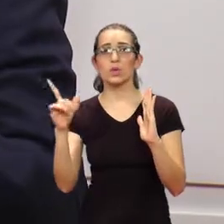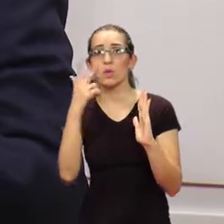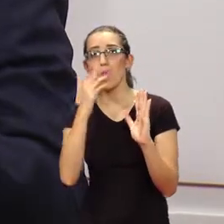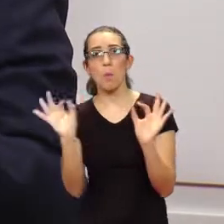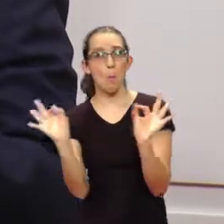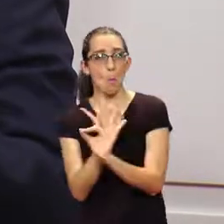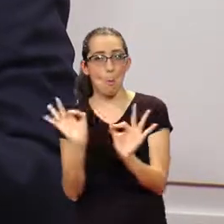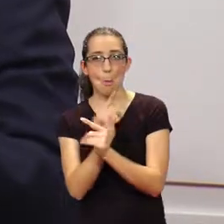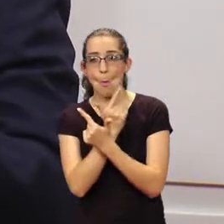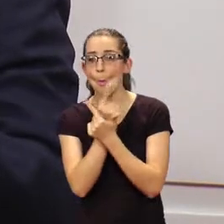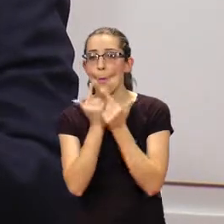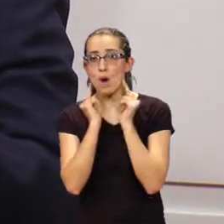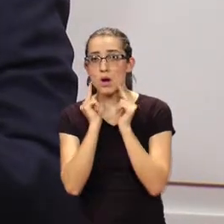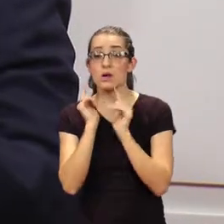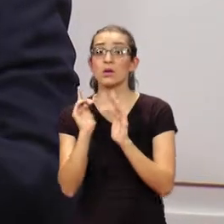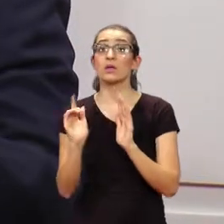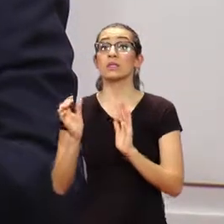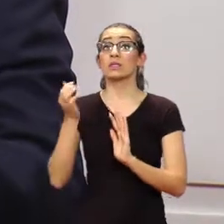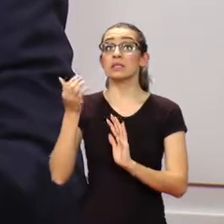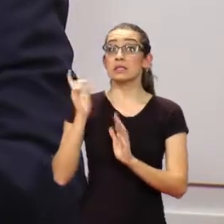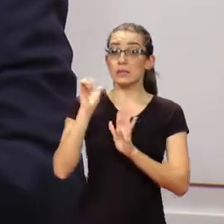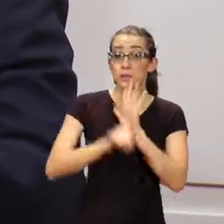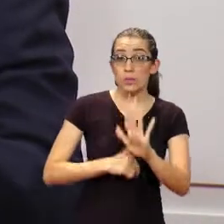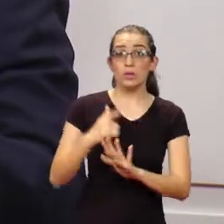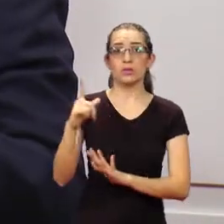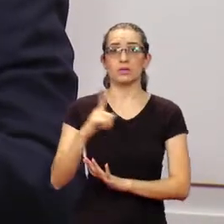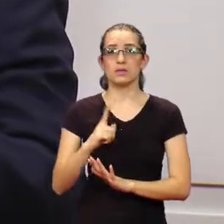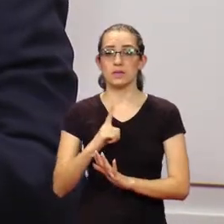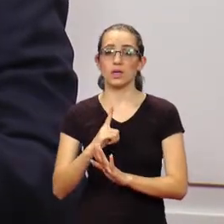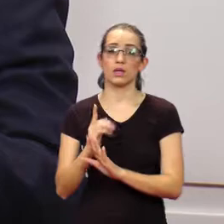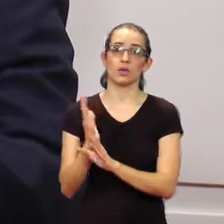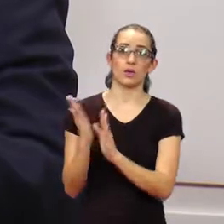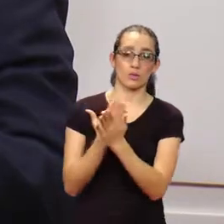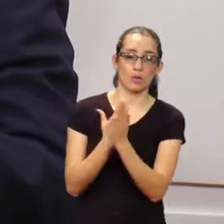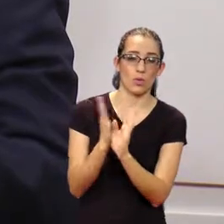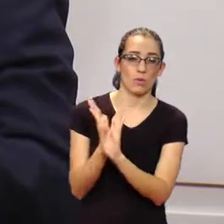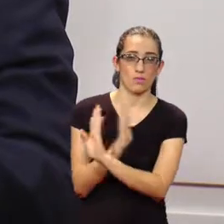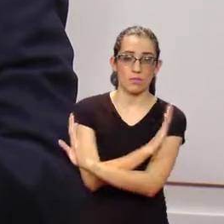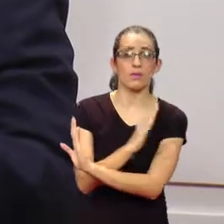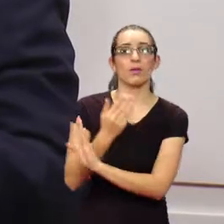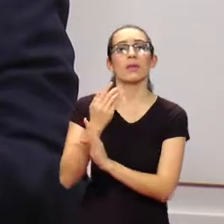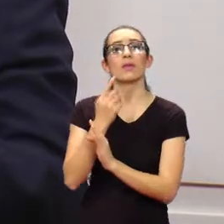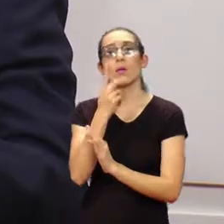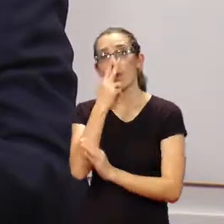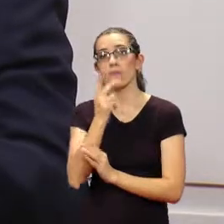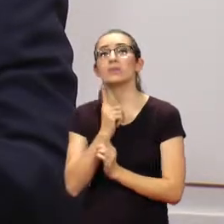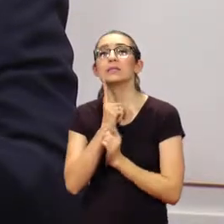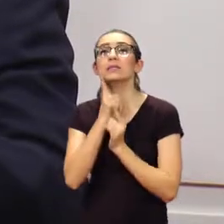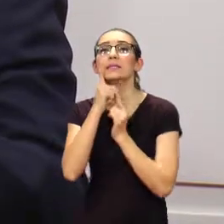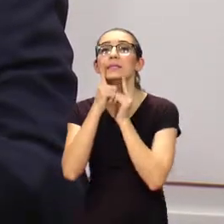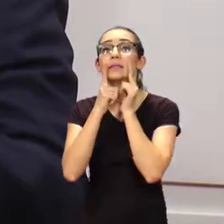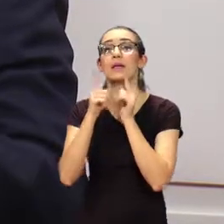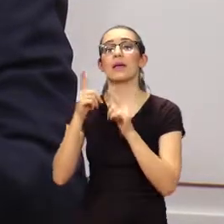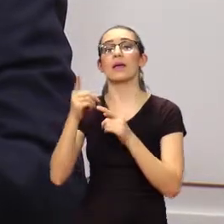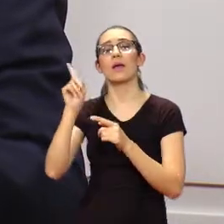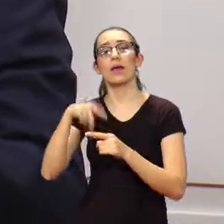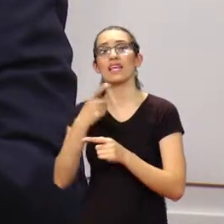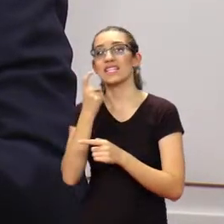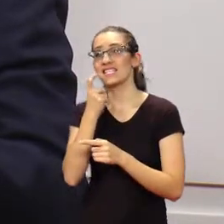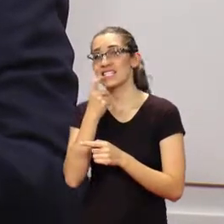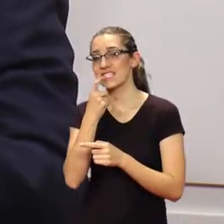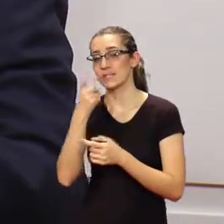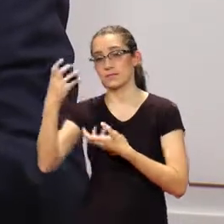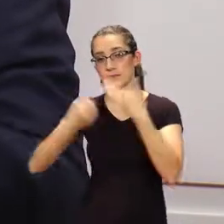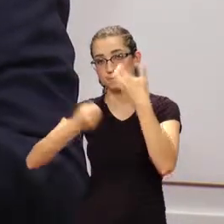ter dentes. Até os 6 anos de idade, um pouco antes, ela tem só dentes de leite. Então, a cárie que está em estudo hoje também, em